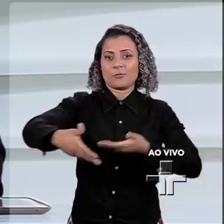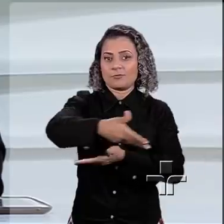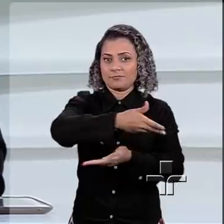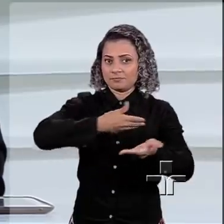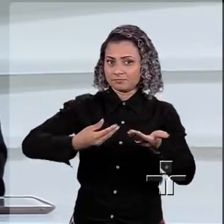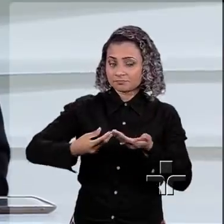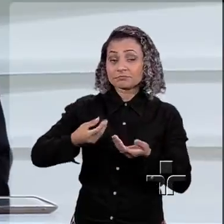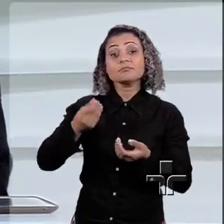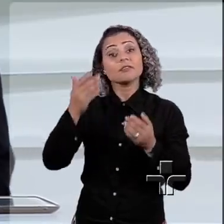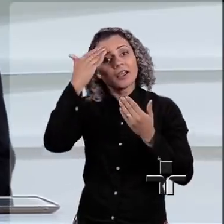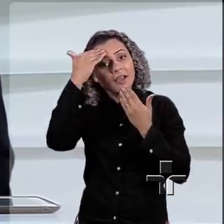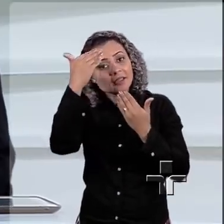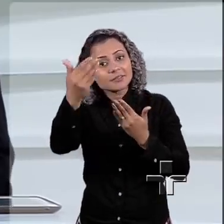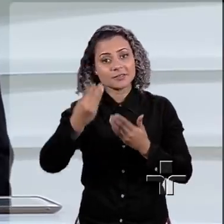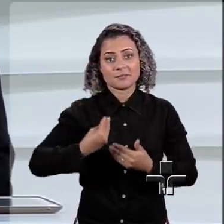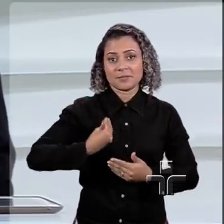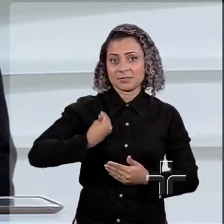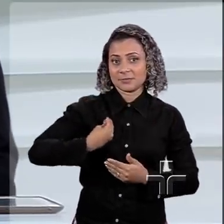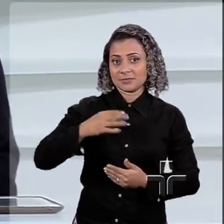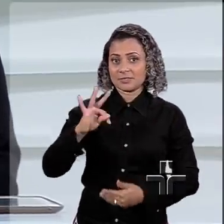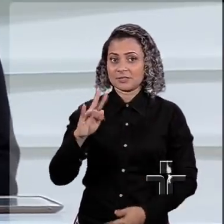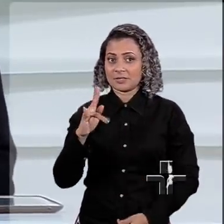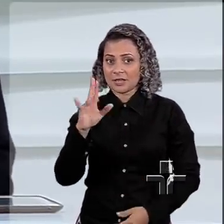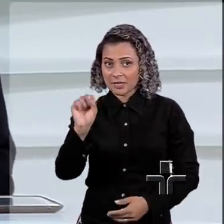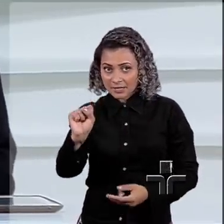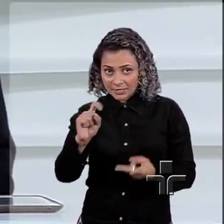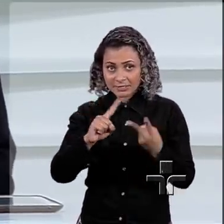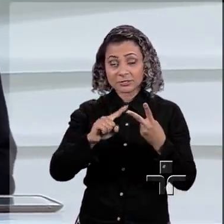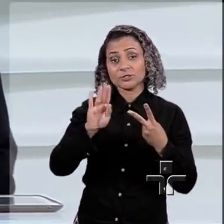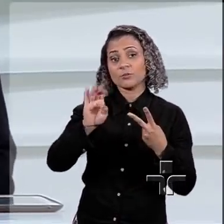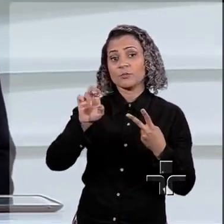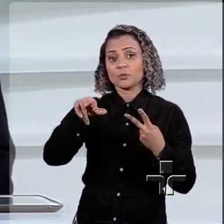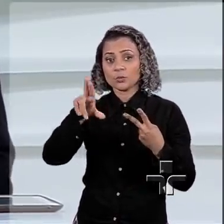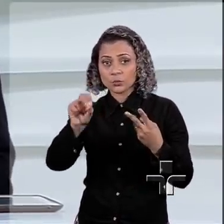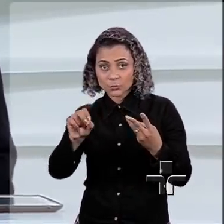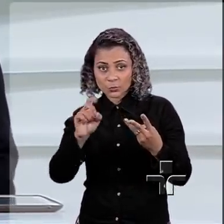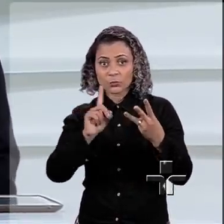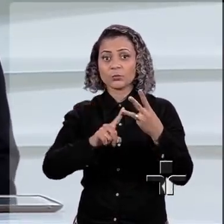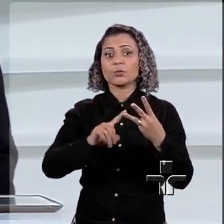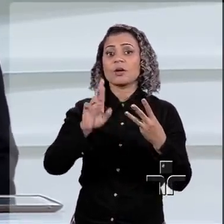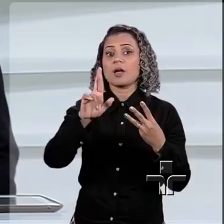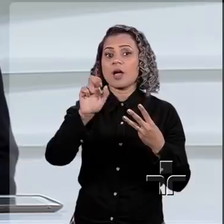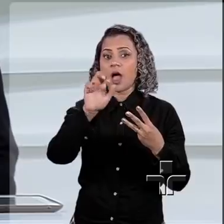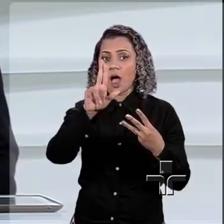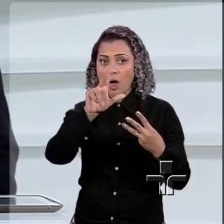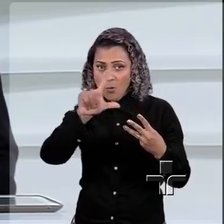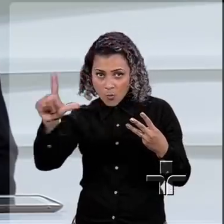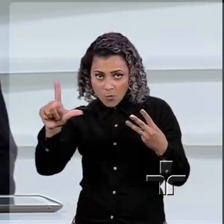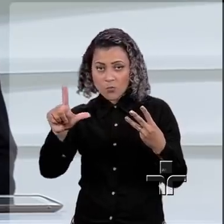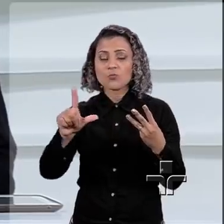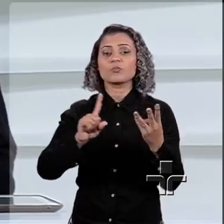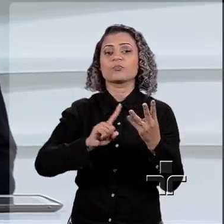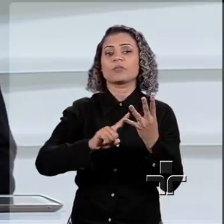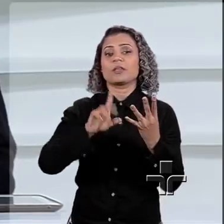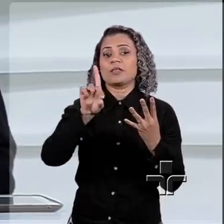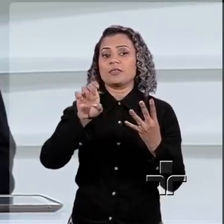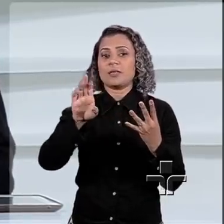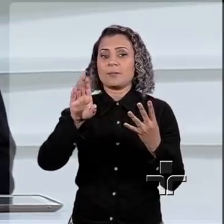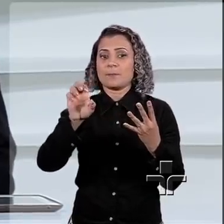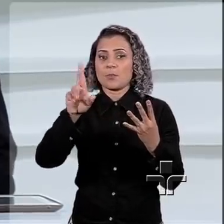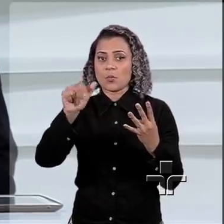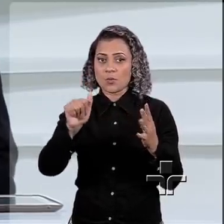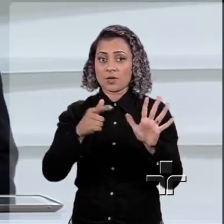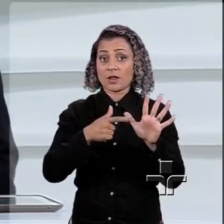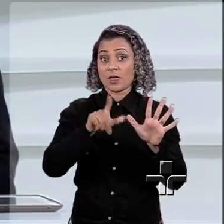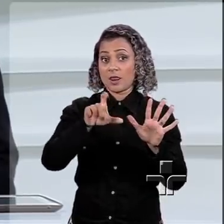Viva. Agradeço a participação da Thaís Herédia, do Bruno Ribeiro, do Raul Juste Lores, da Débora Freitas,